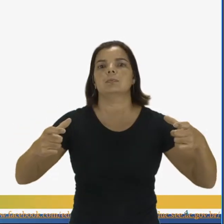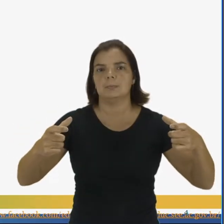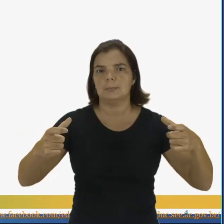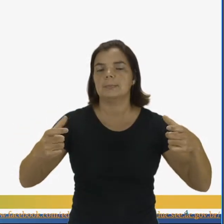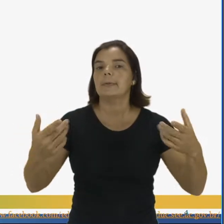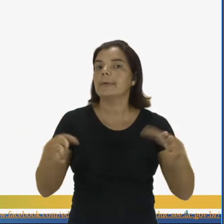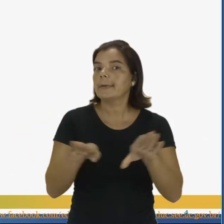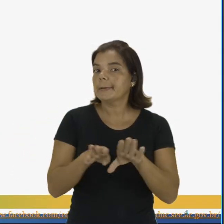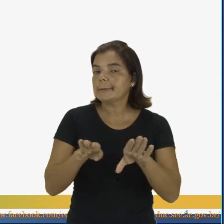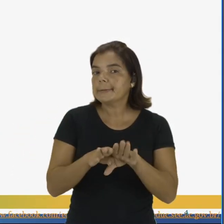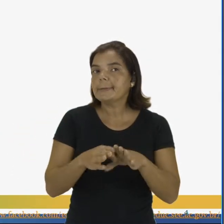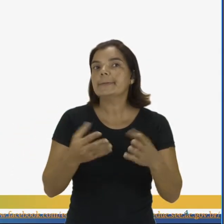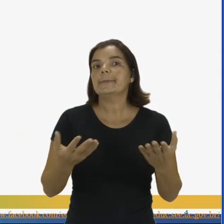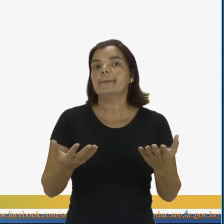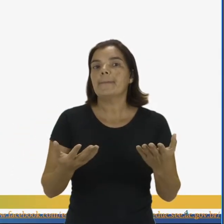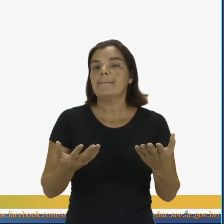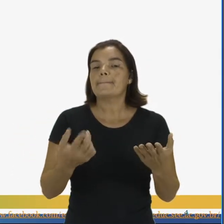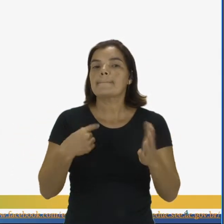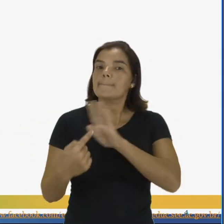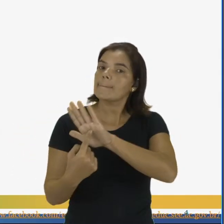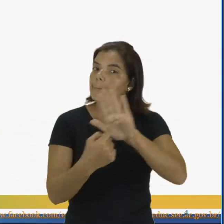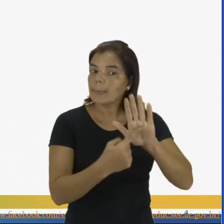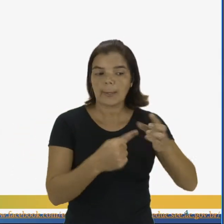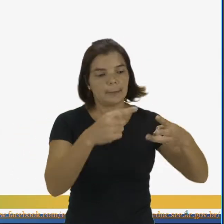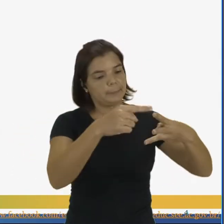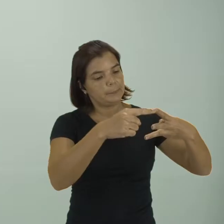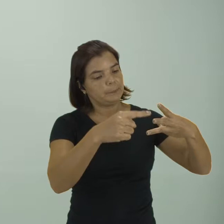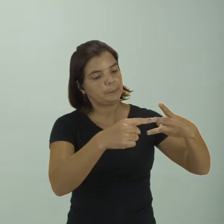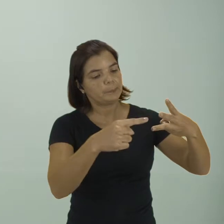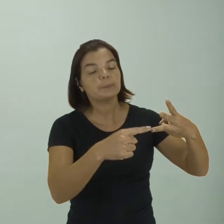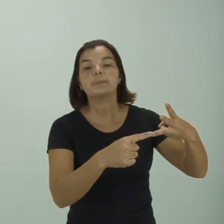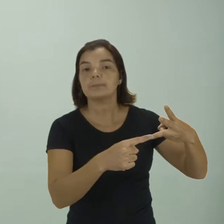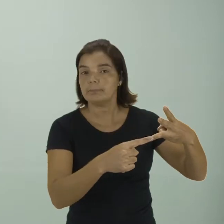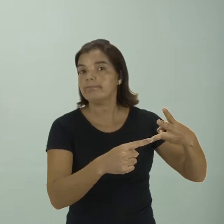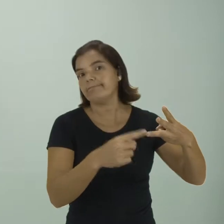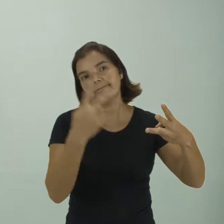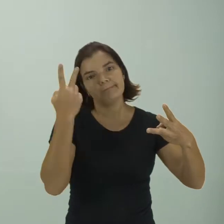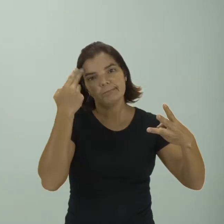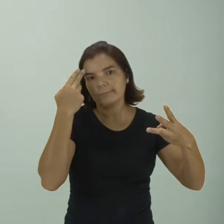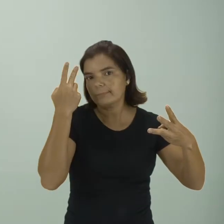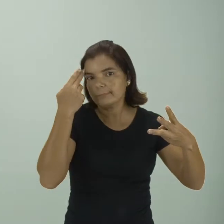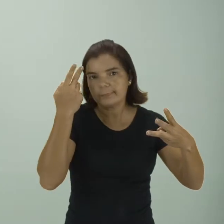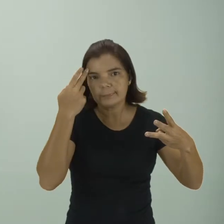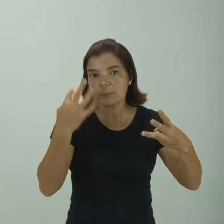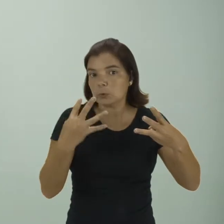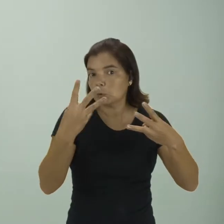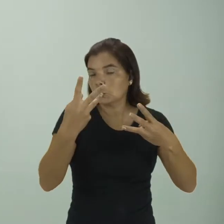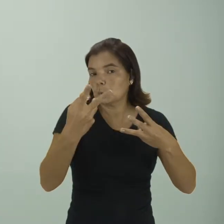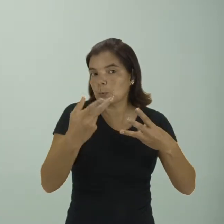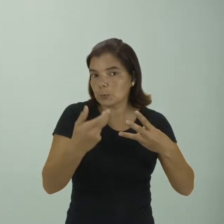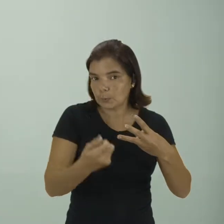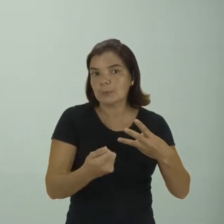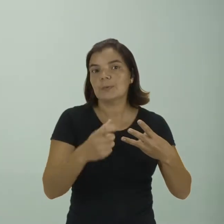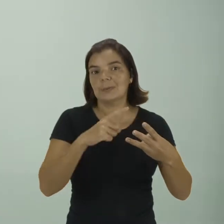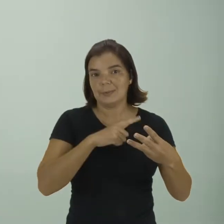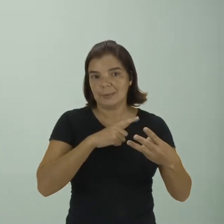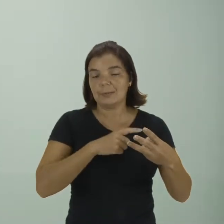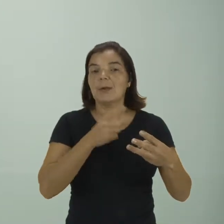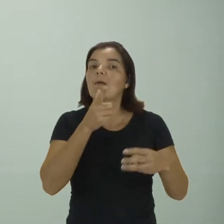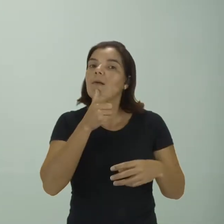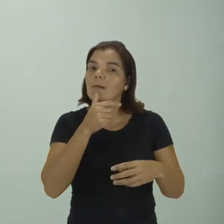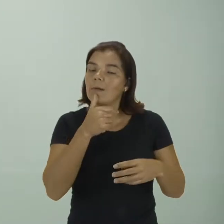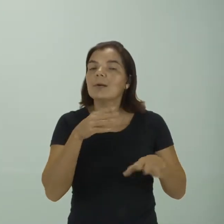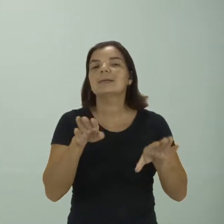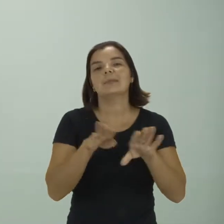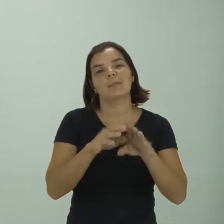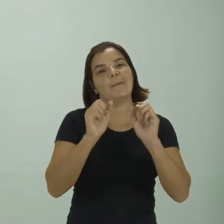aí, nesse caso, como ele aparece nos três estados da matéria, então, naturalmente, toda matéria que está no estado líquido, ela